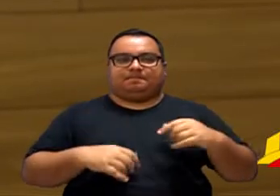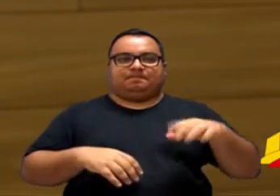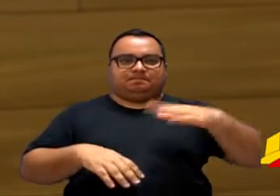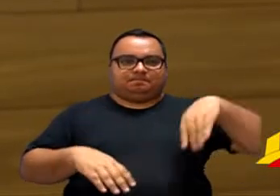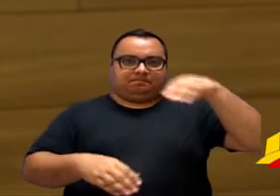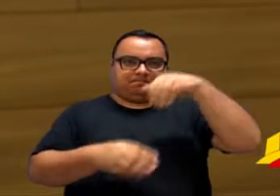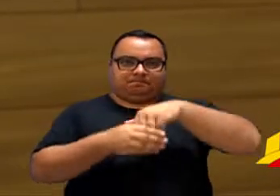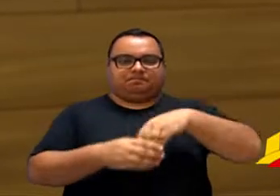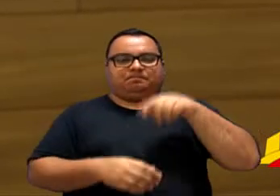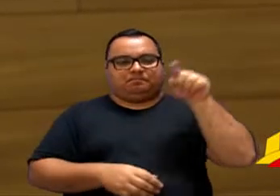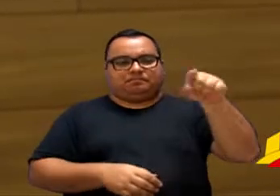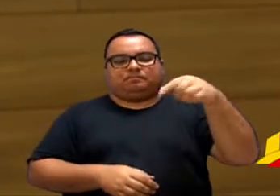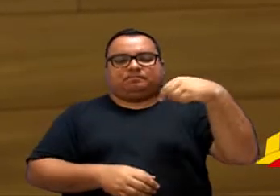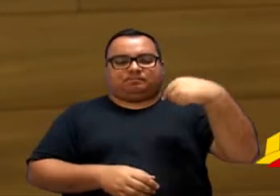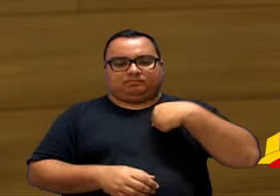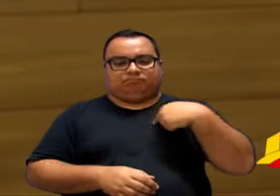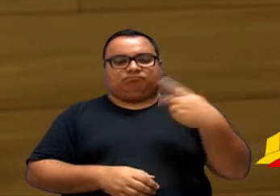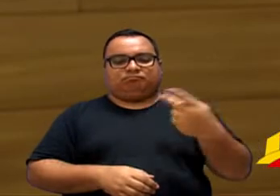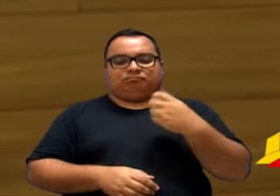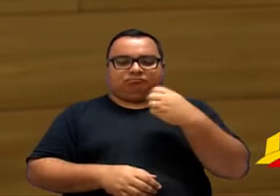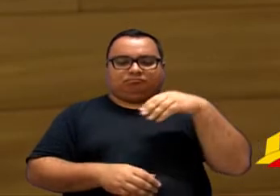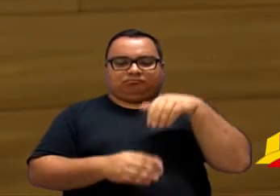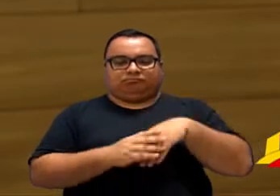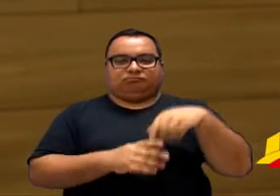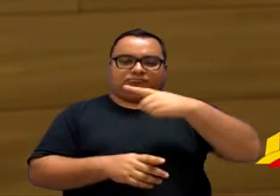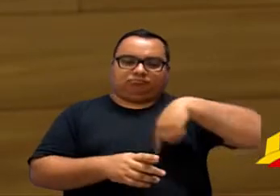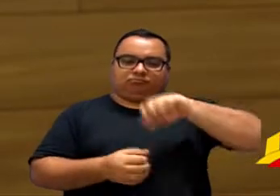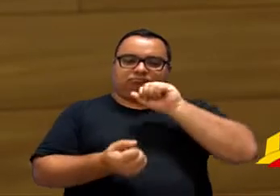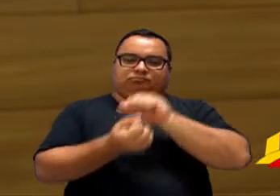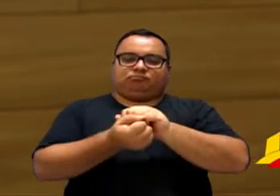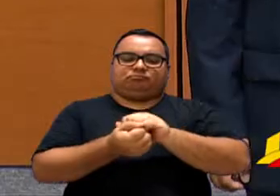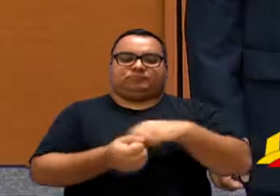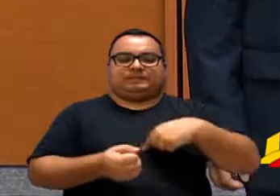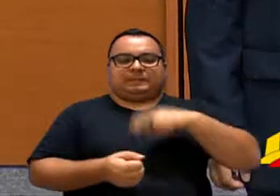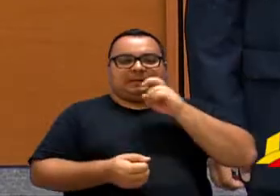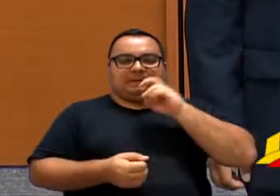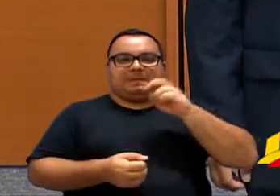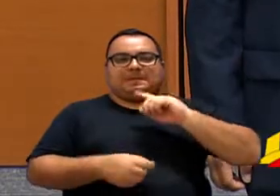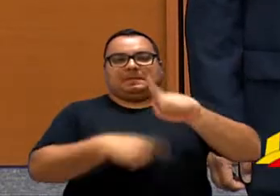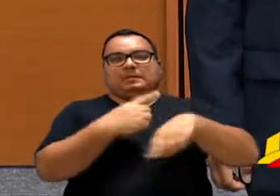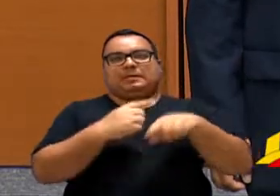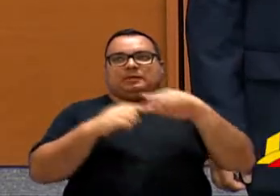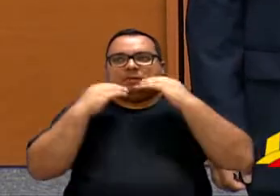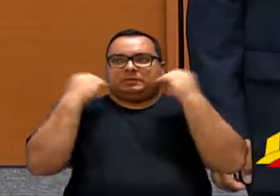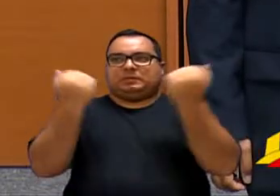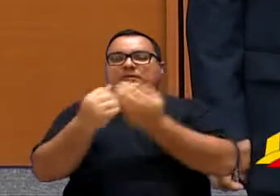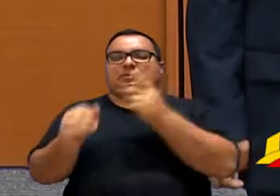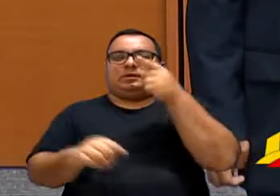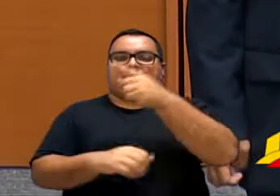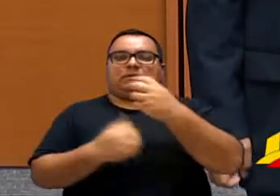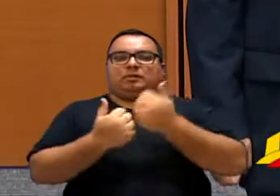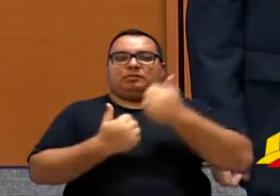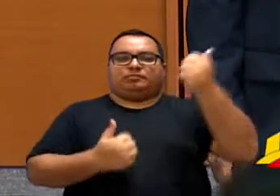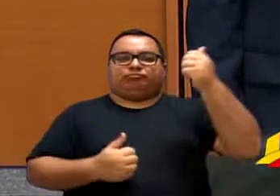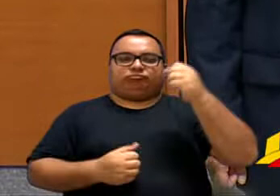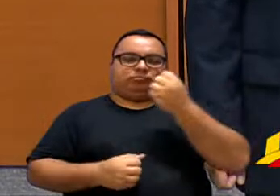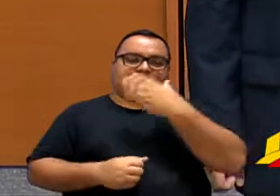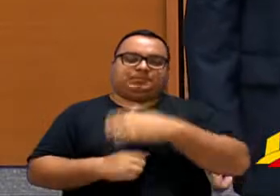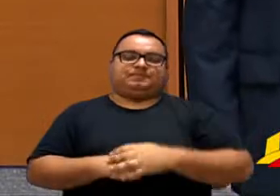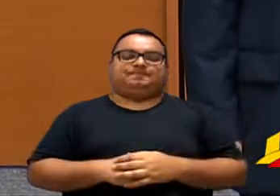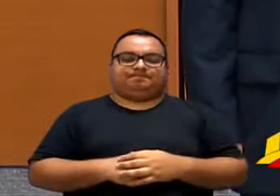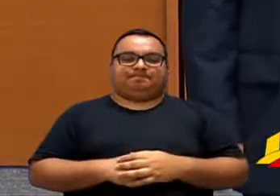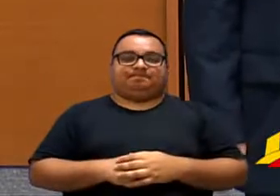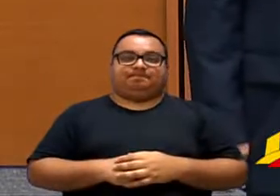Sorocaba e região vai ter você de representante junto comigo e Deus honrou que ele teve mais de 95 mil votos